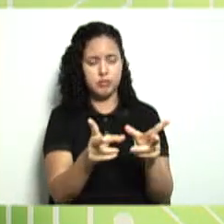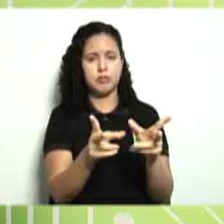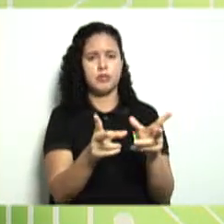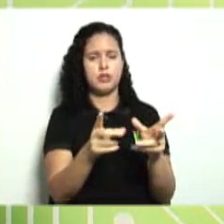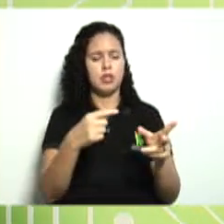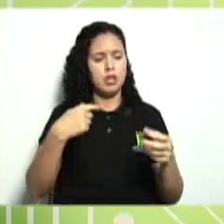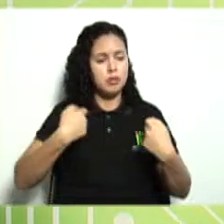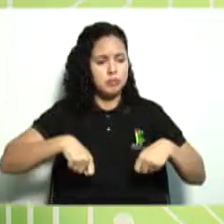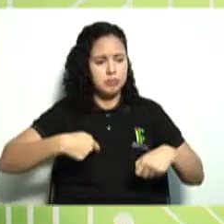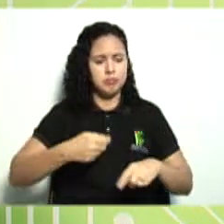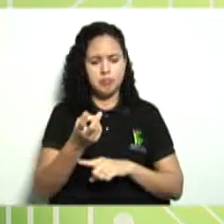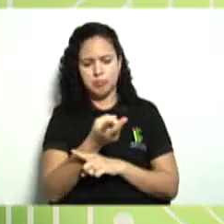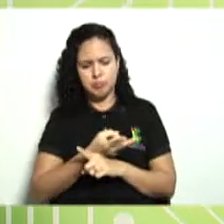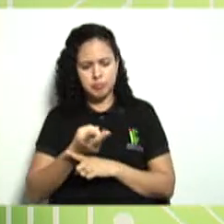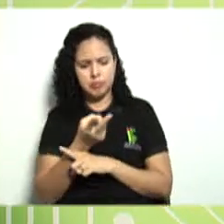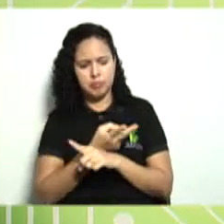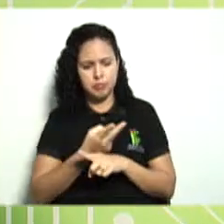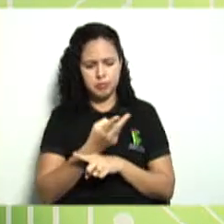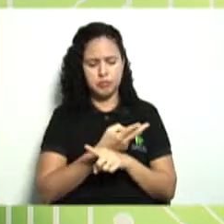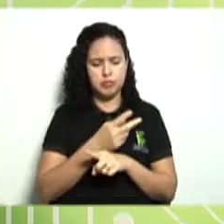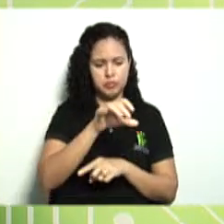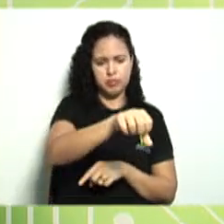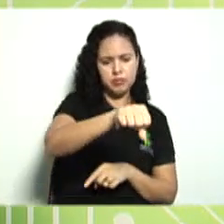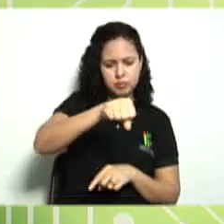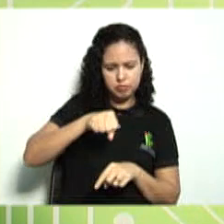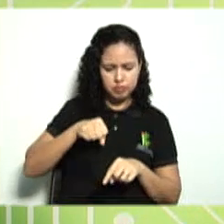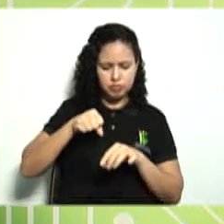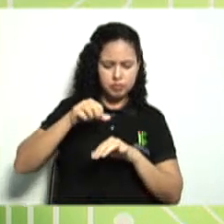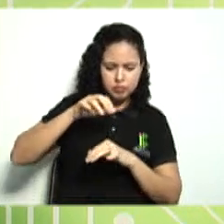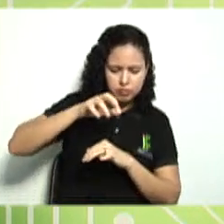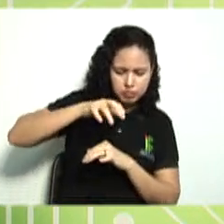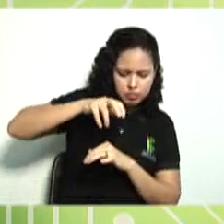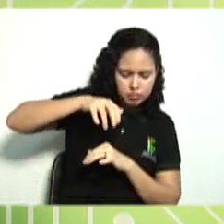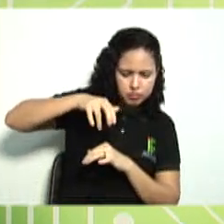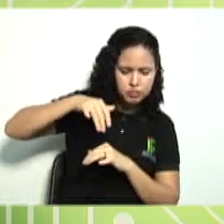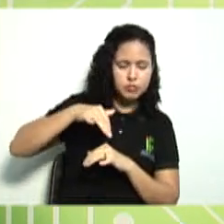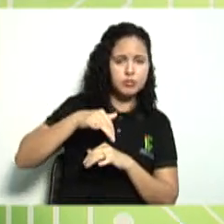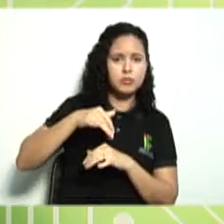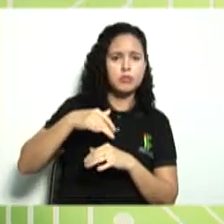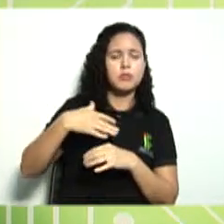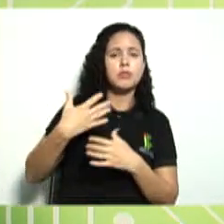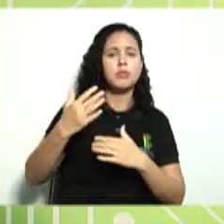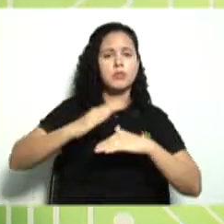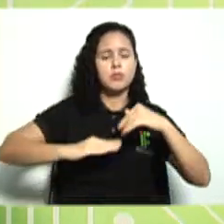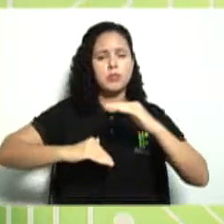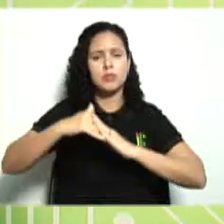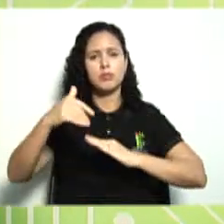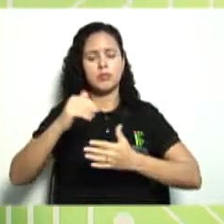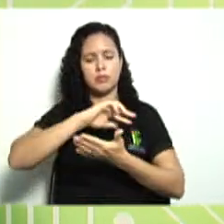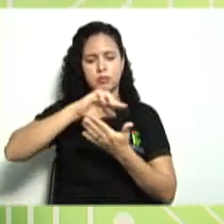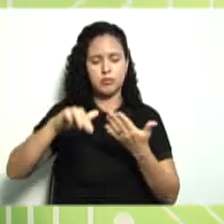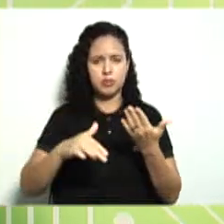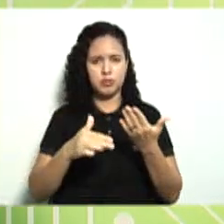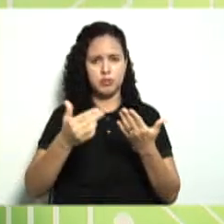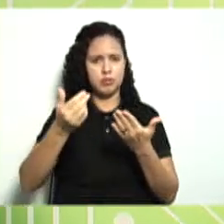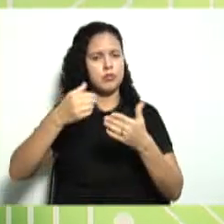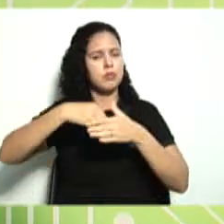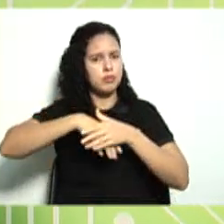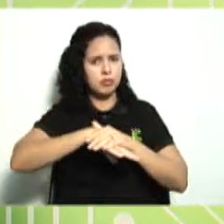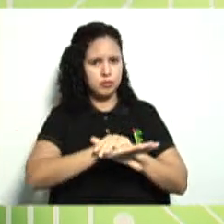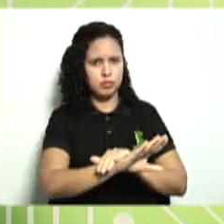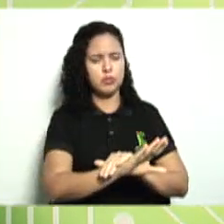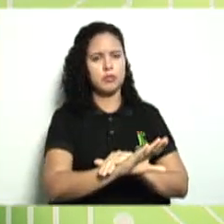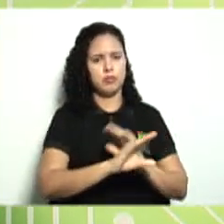de vendas. Aí você vai lá, são quantos? Quais são as descrições? Quais são os cargos? Então, isso daí está armazenado em um banco, que